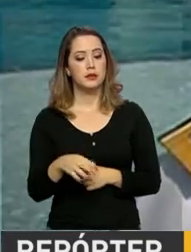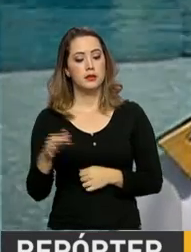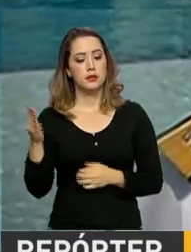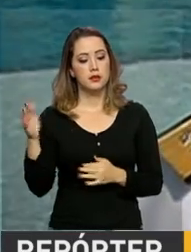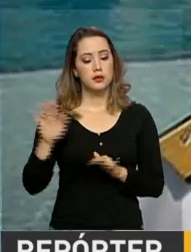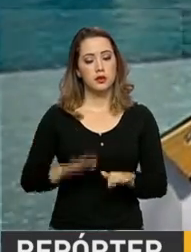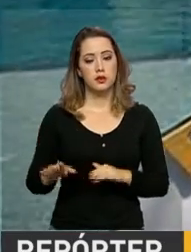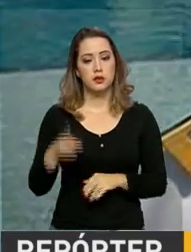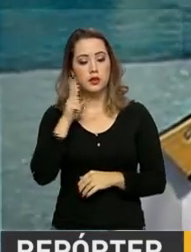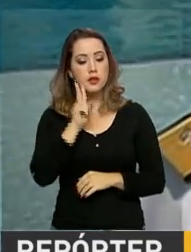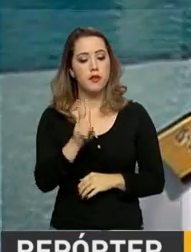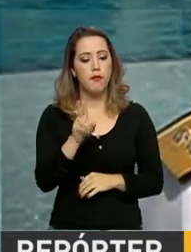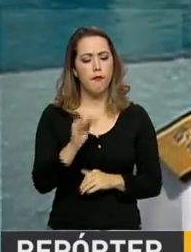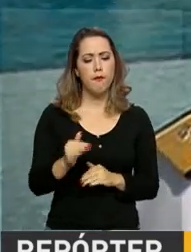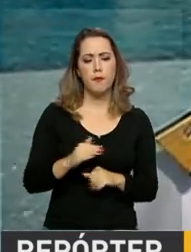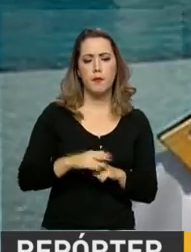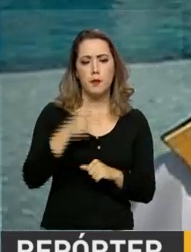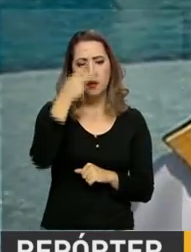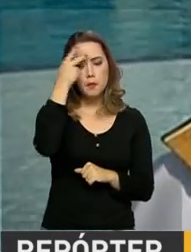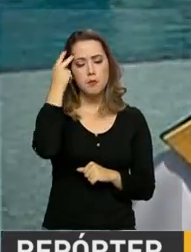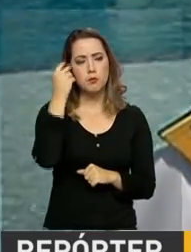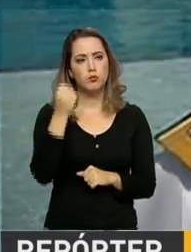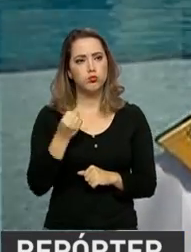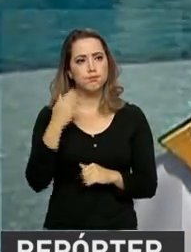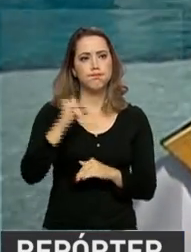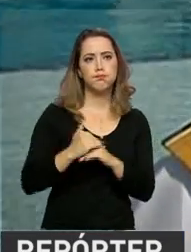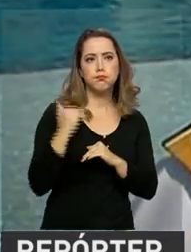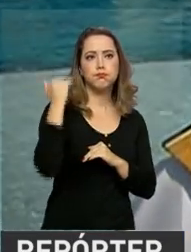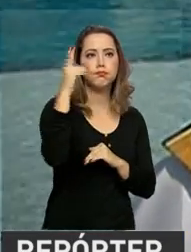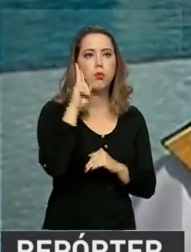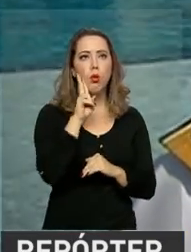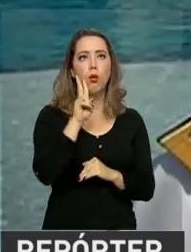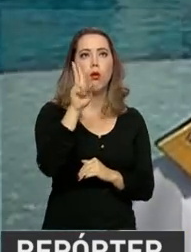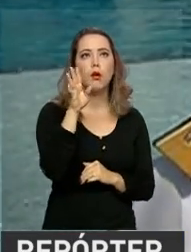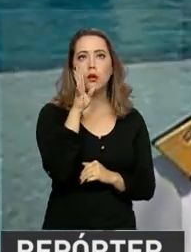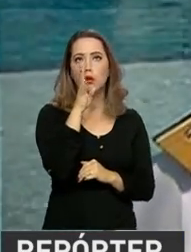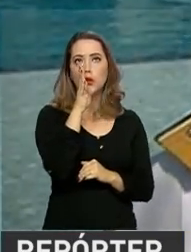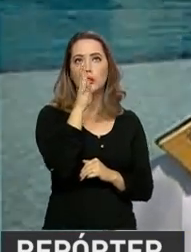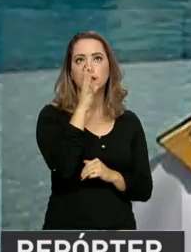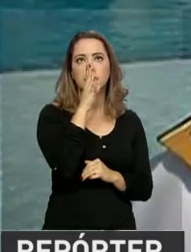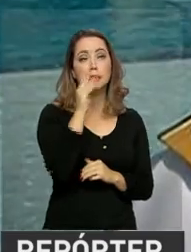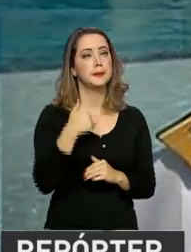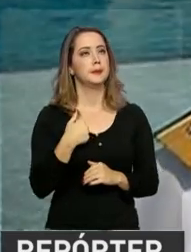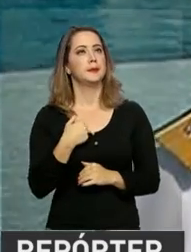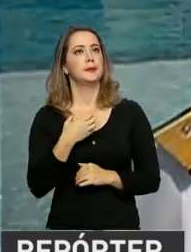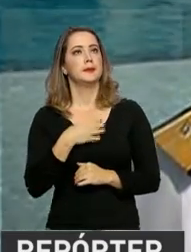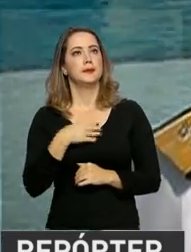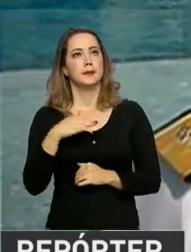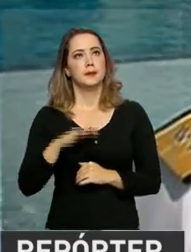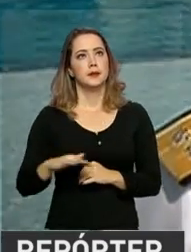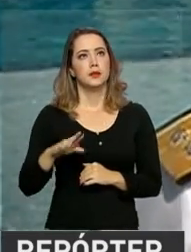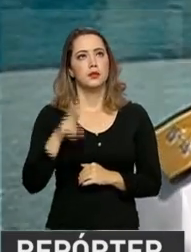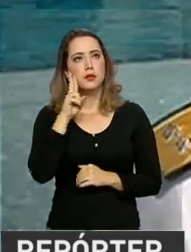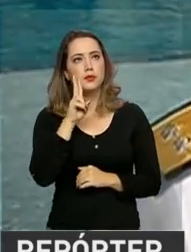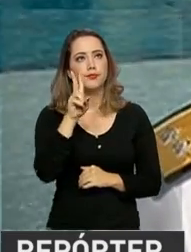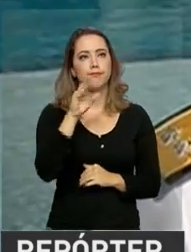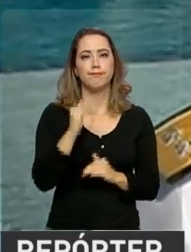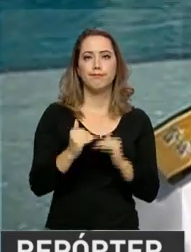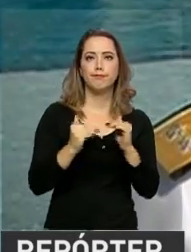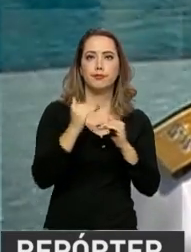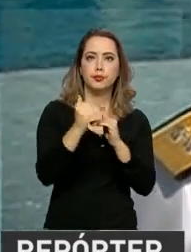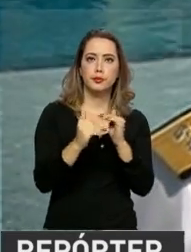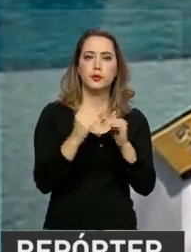atleta treinando o medalhista Olímpico aquele atleta tá selecionado a criança se inspira e usando as instalações que a gente tem aqui